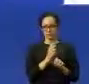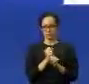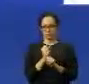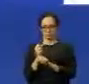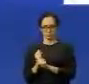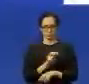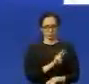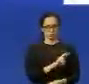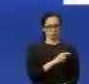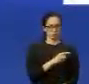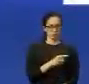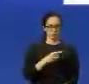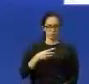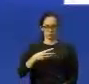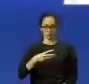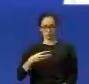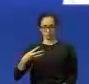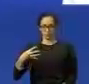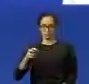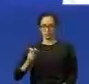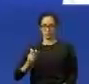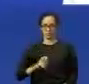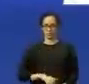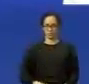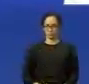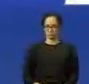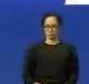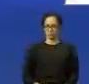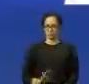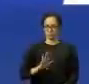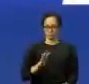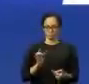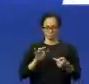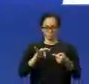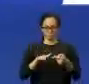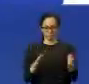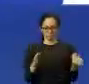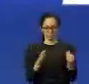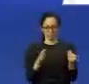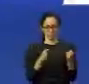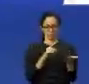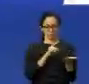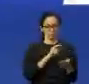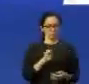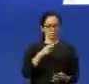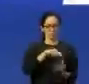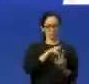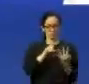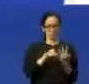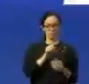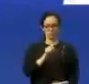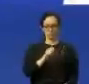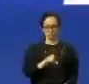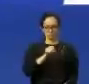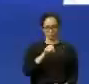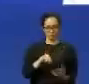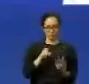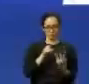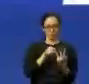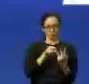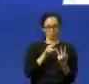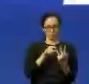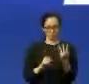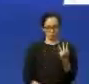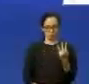V1, V3, V4 e V5. E aí, então, para sobrar o menor espaço possível, o casal deverá escolher qual caixa? É o número 3, que